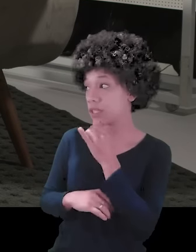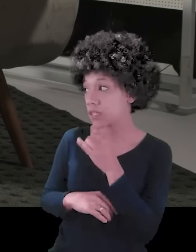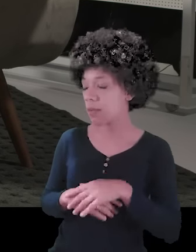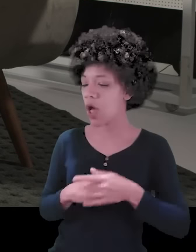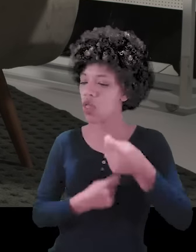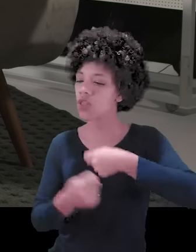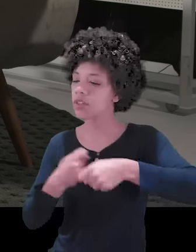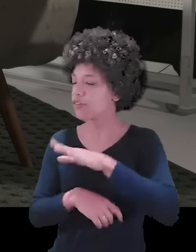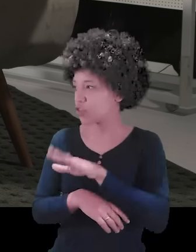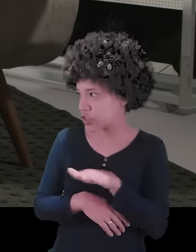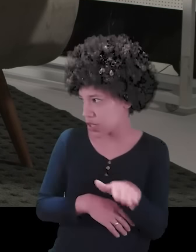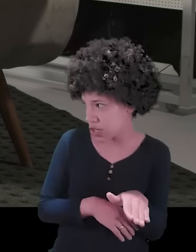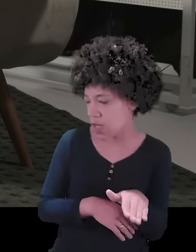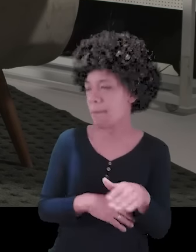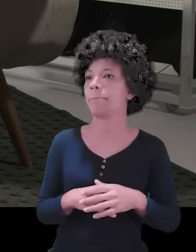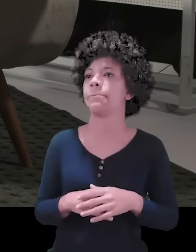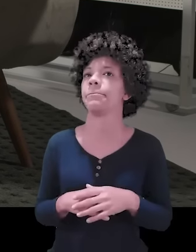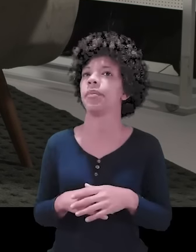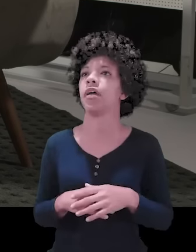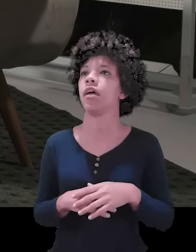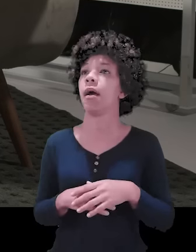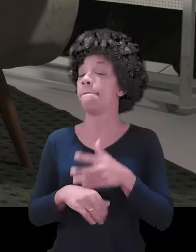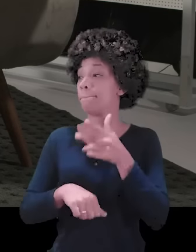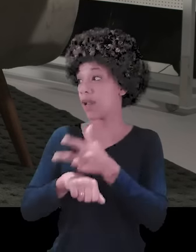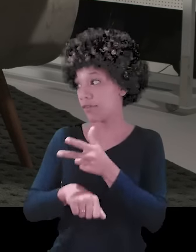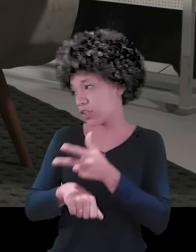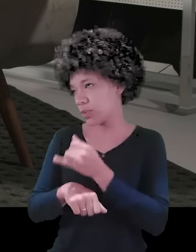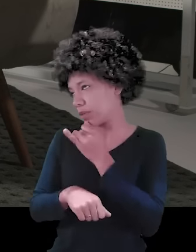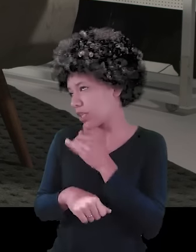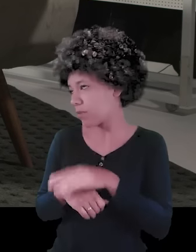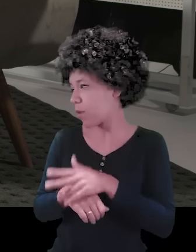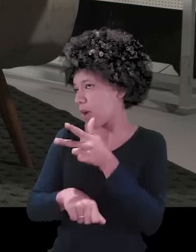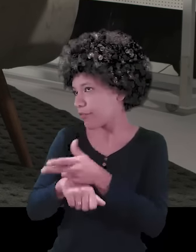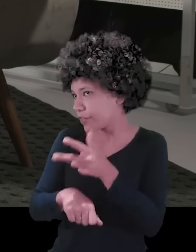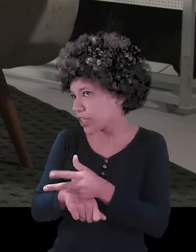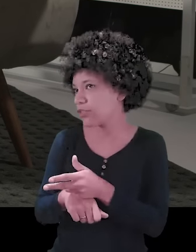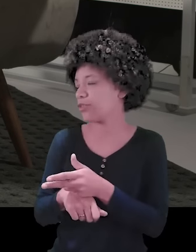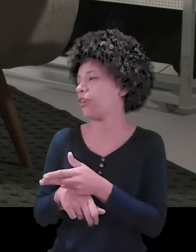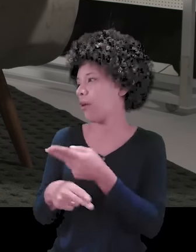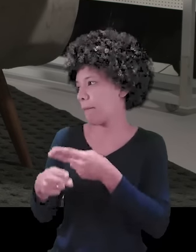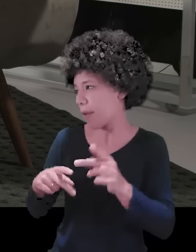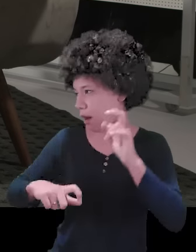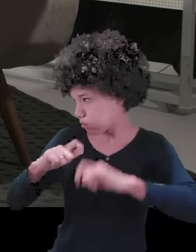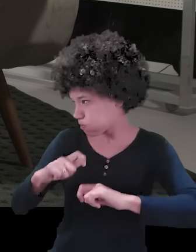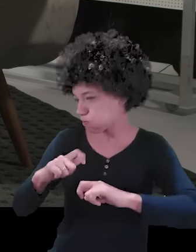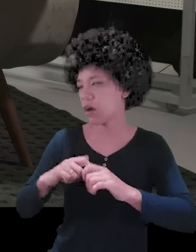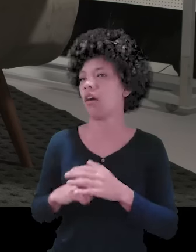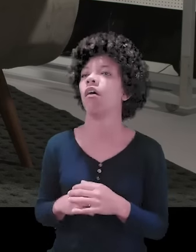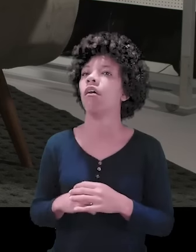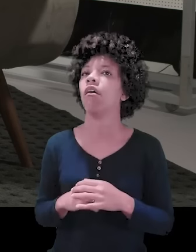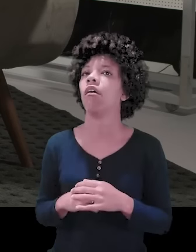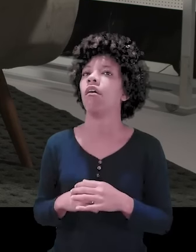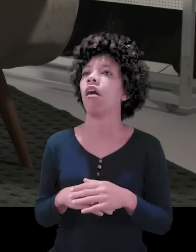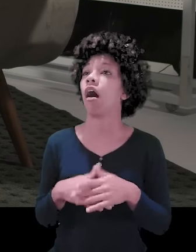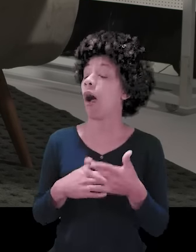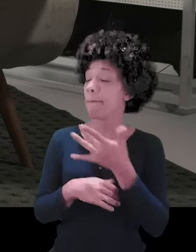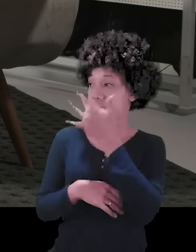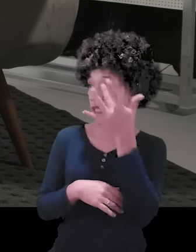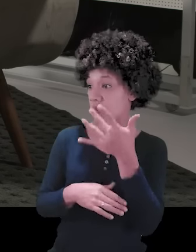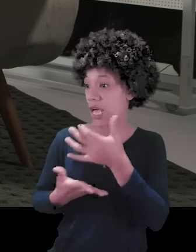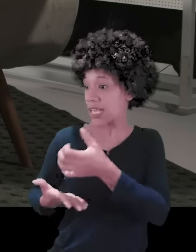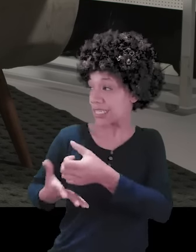no tráfico de crianças para vídeos um exemplo para vídeos para pedófilos aí